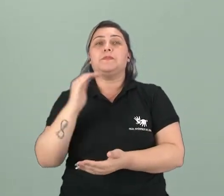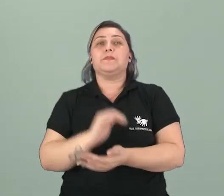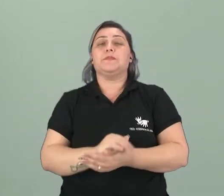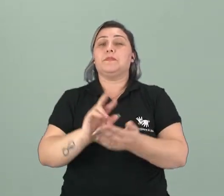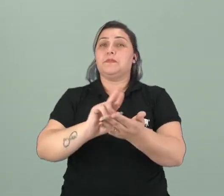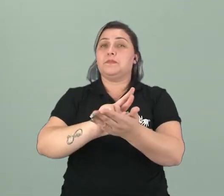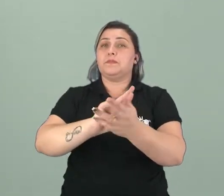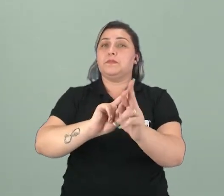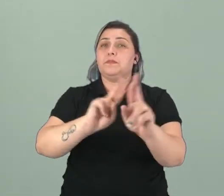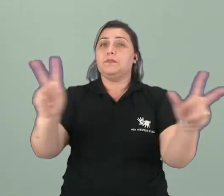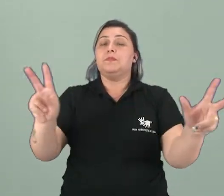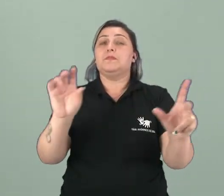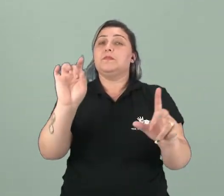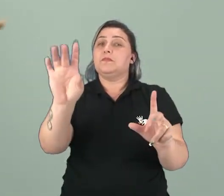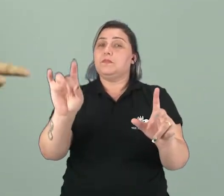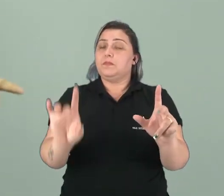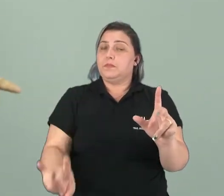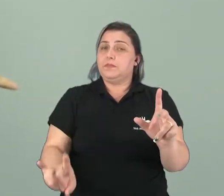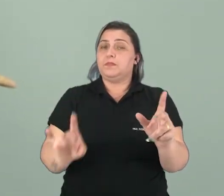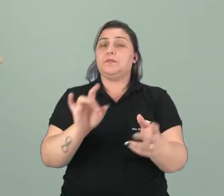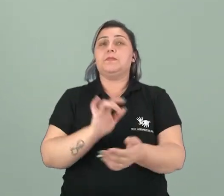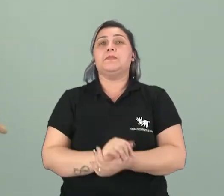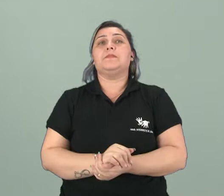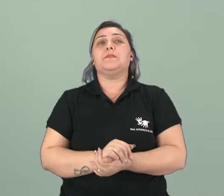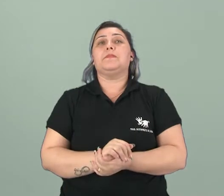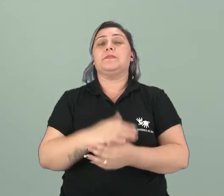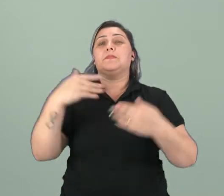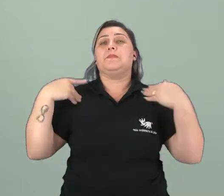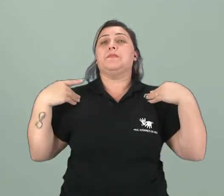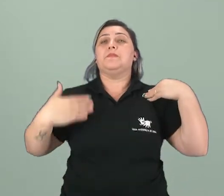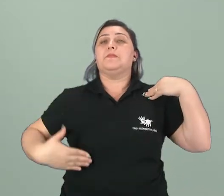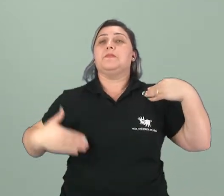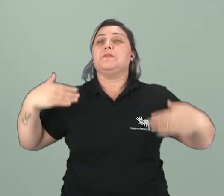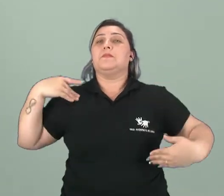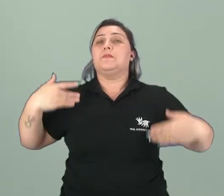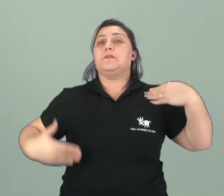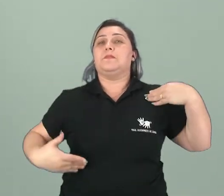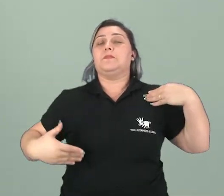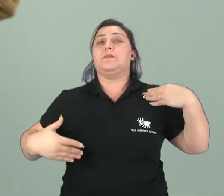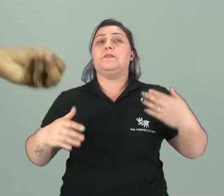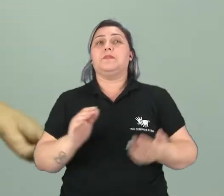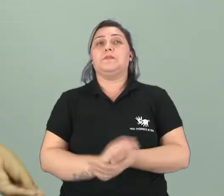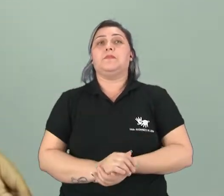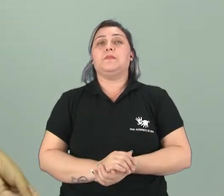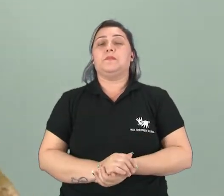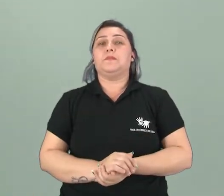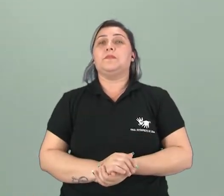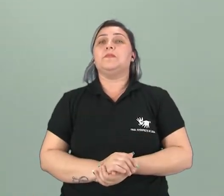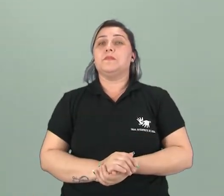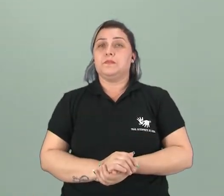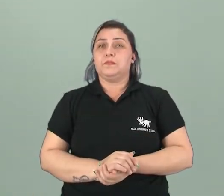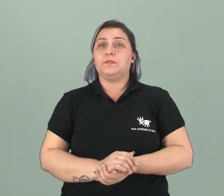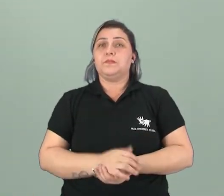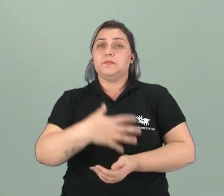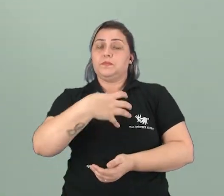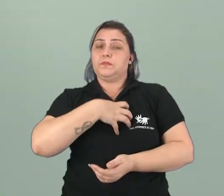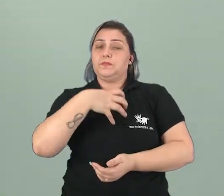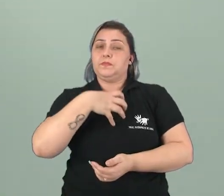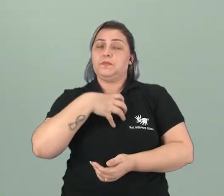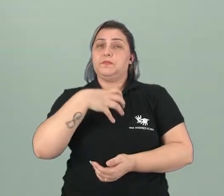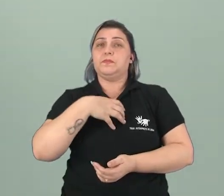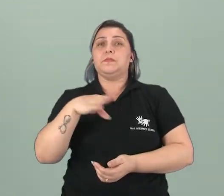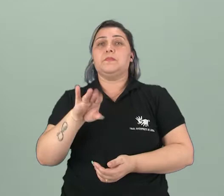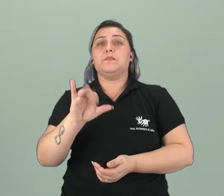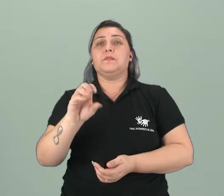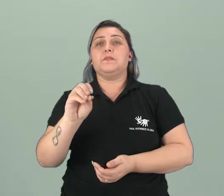as diferenças de cada tipo de corpo, né, de cada tipo de fisiologia, né. E quando a gente fala de